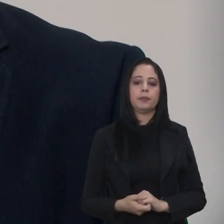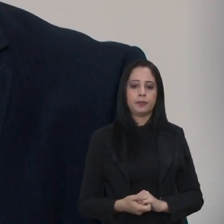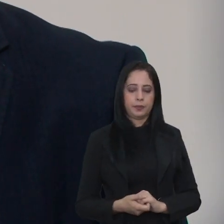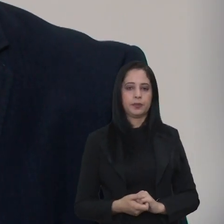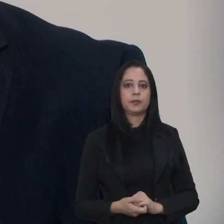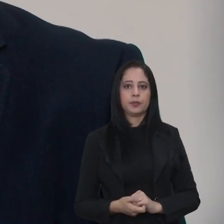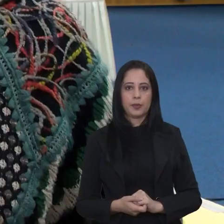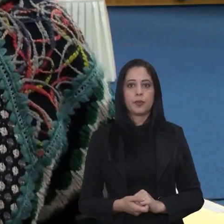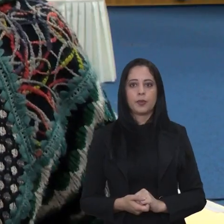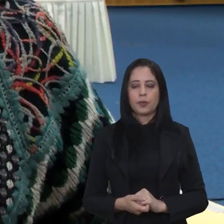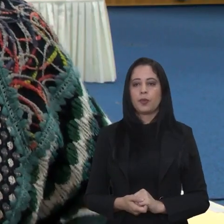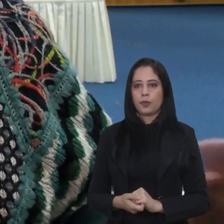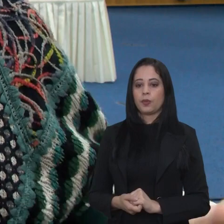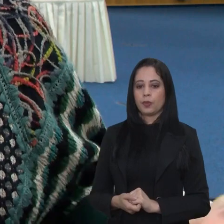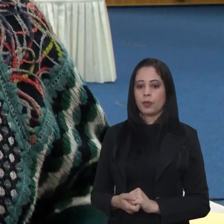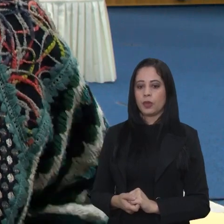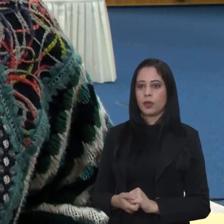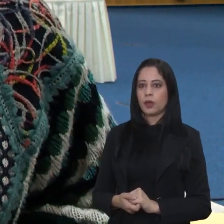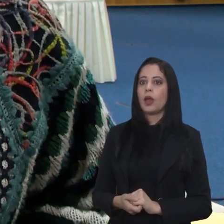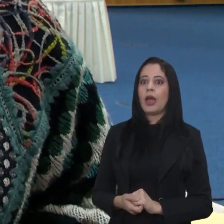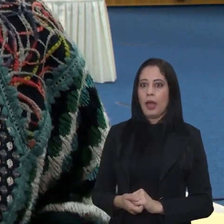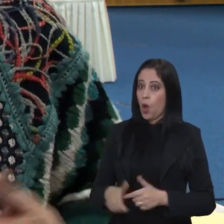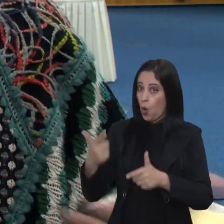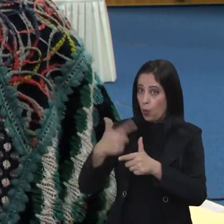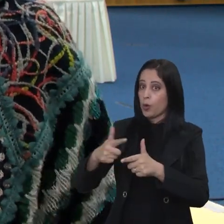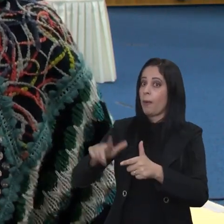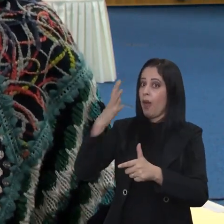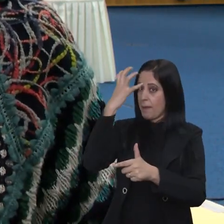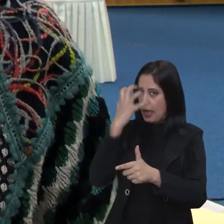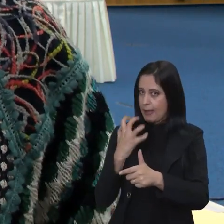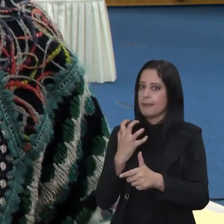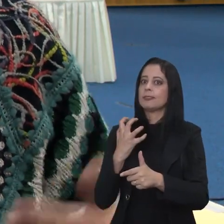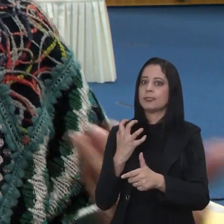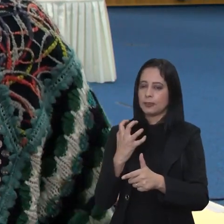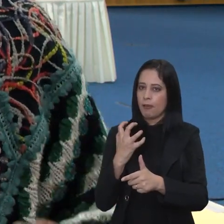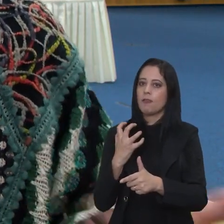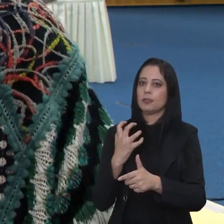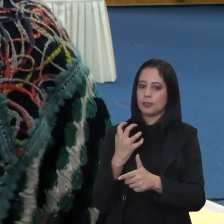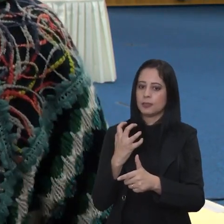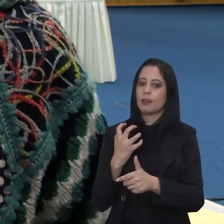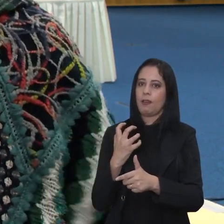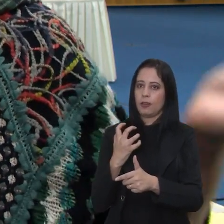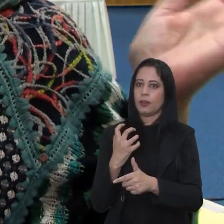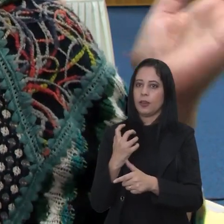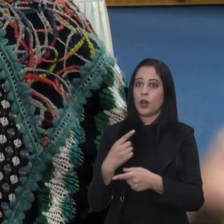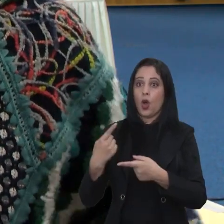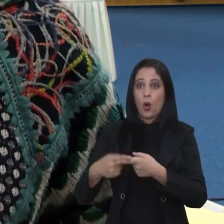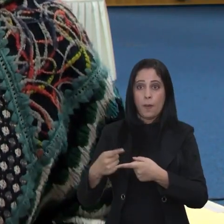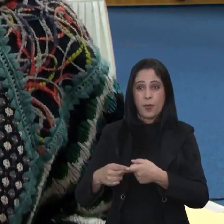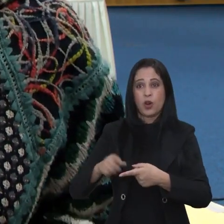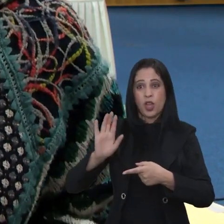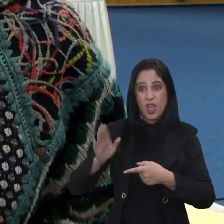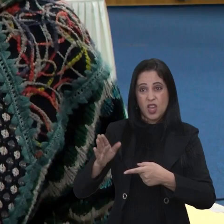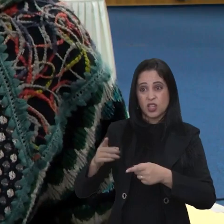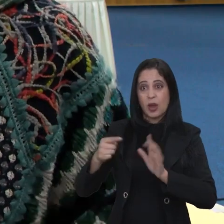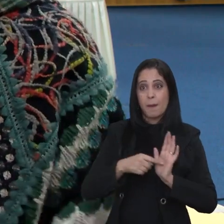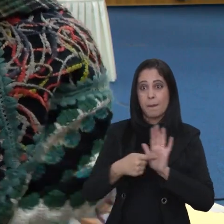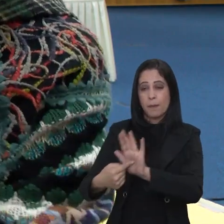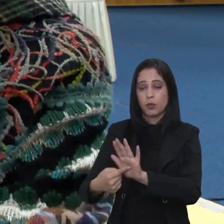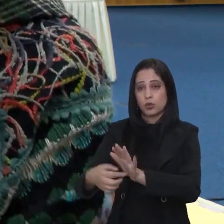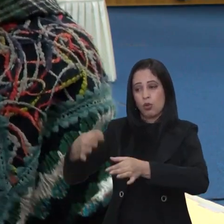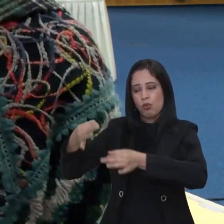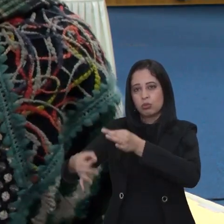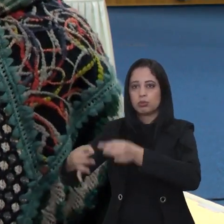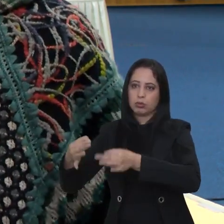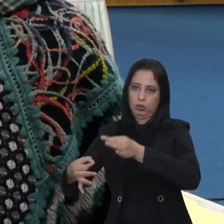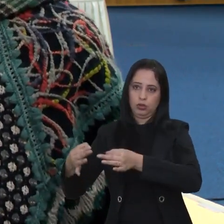habitação em nossa cidade. Eu acho que nós estamos dentro de uma realidade bastante grave, visto a realidade, as decisões judiciais,